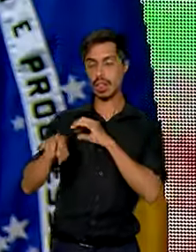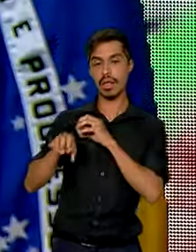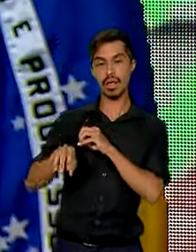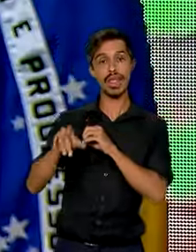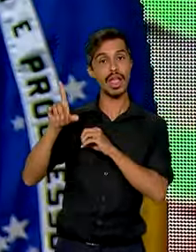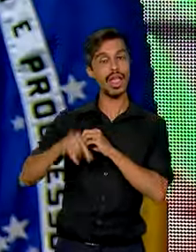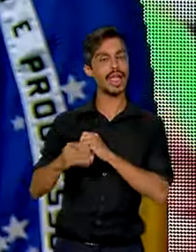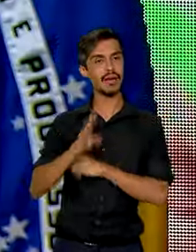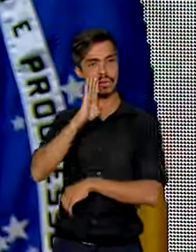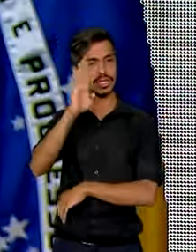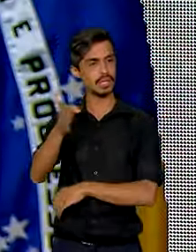era prioridade